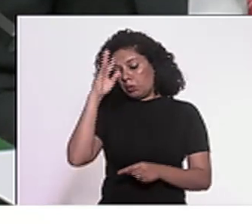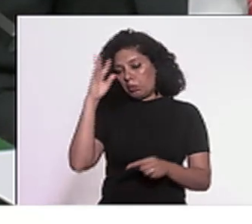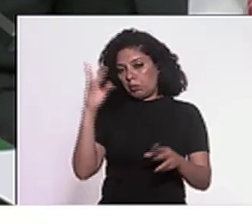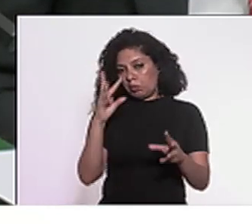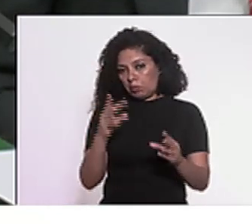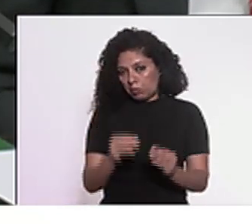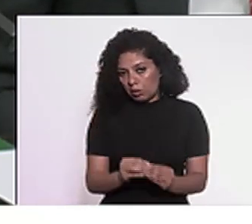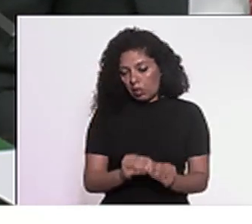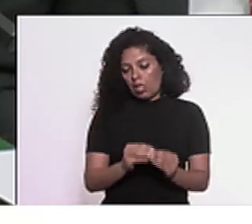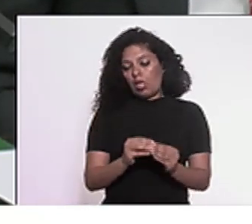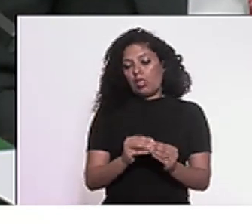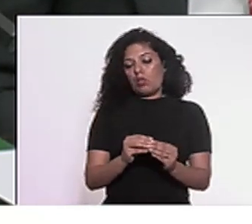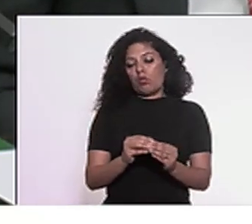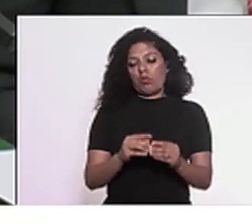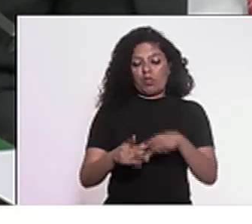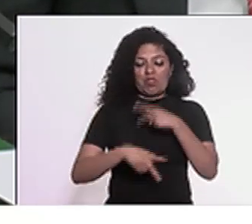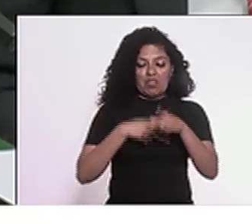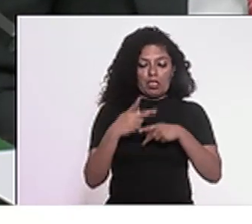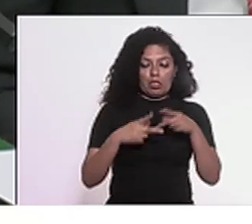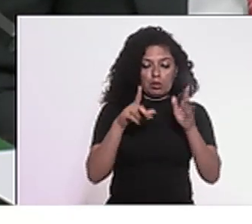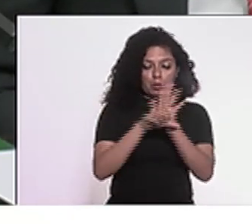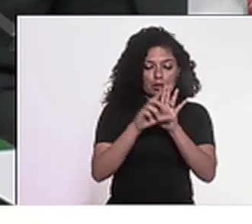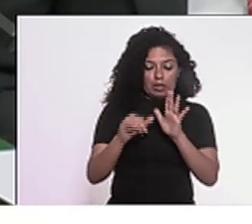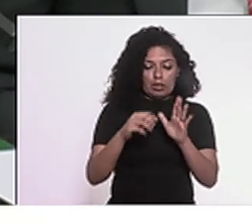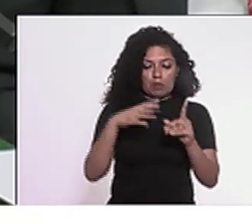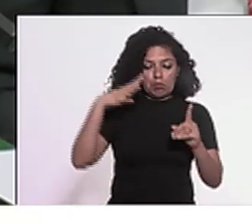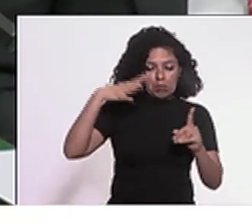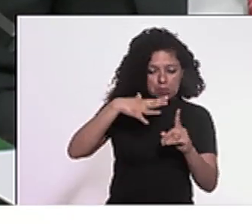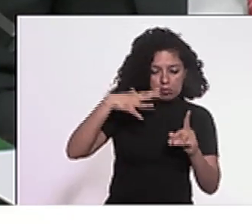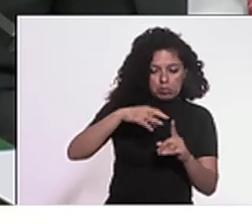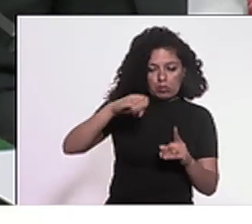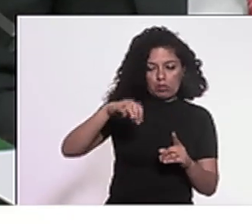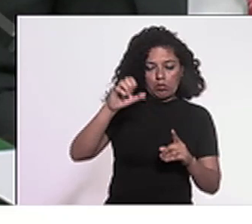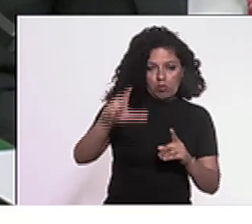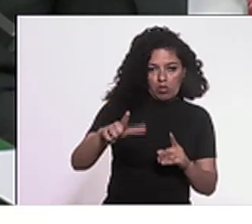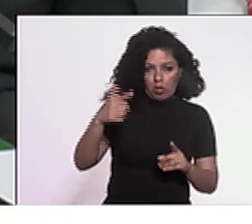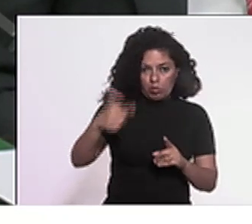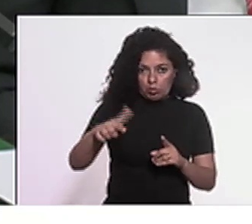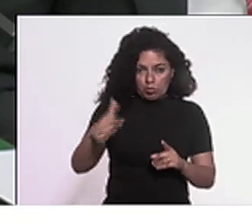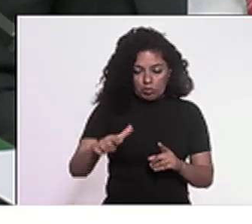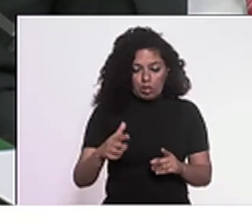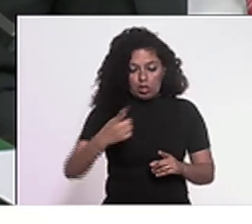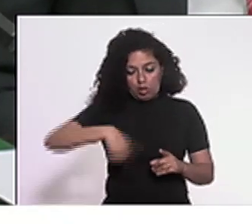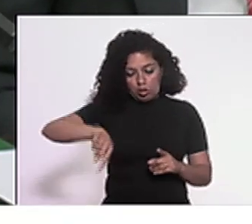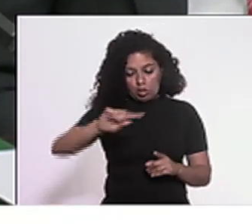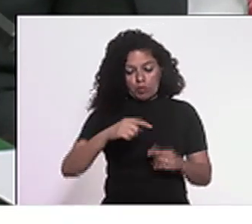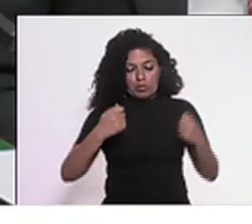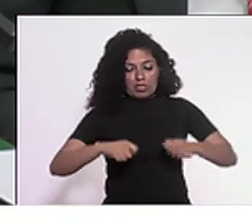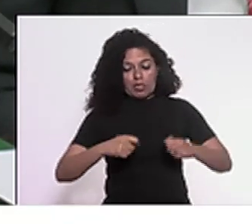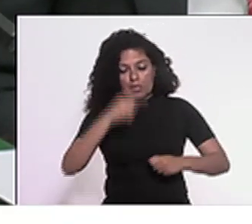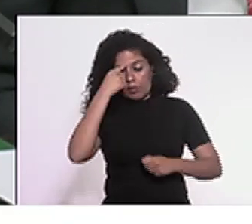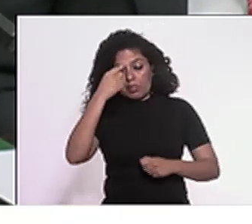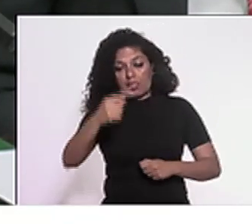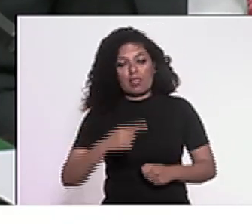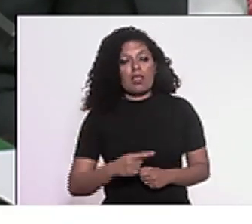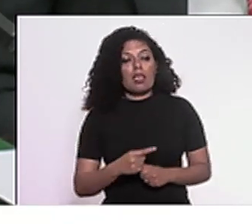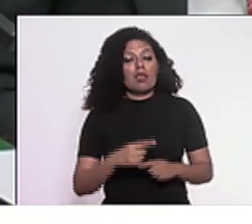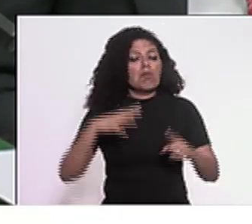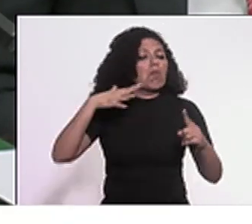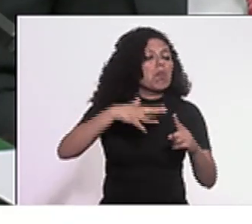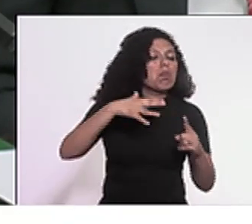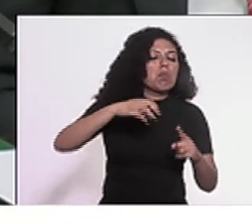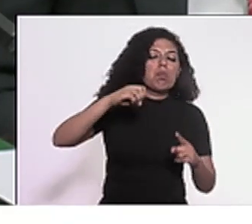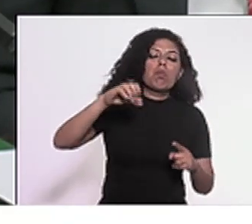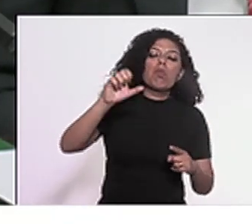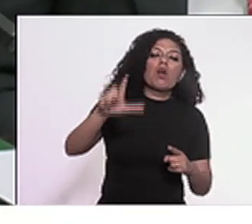previsão penal em relação ao assédio moral, definição que é assédio moral, quem são esses atores, né? O autor e as